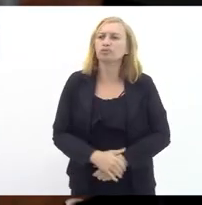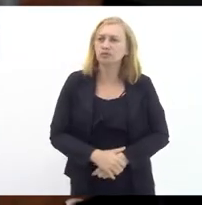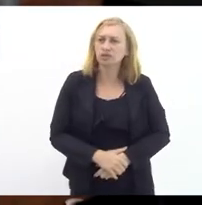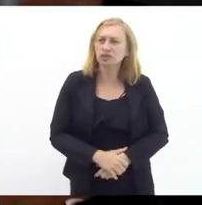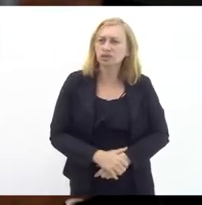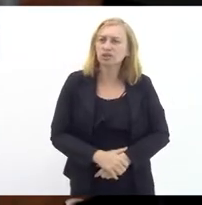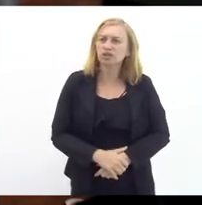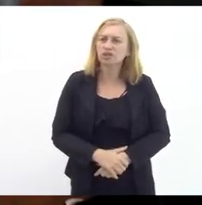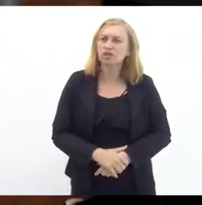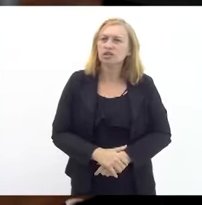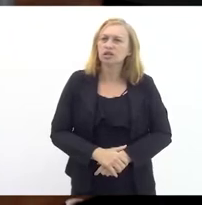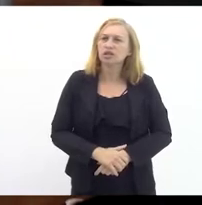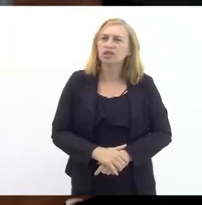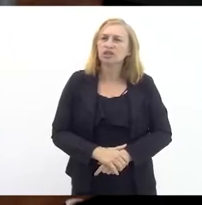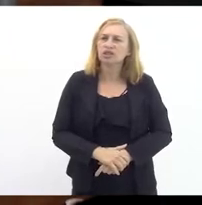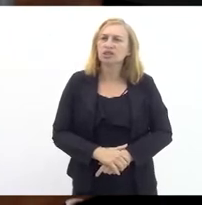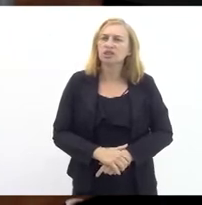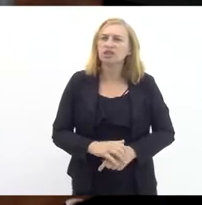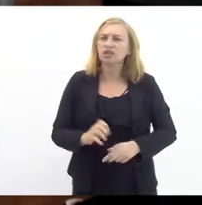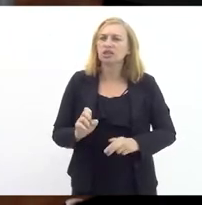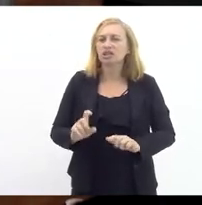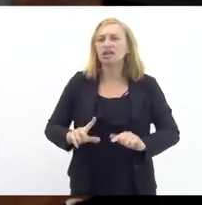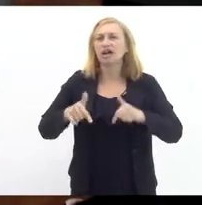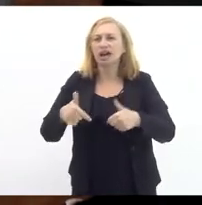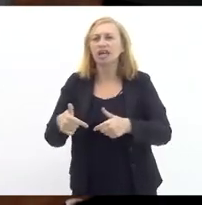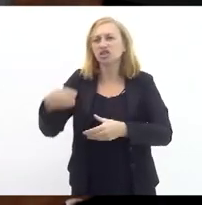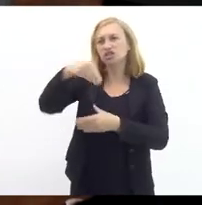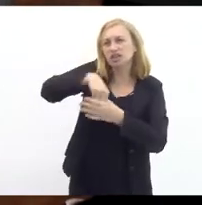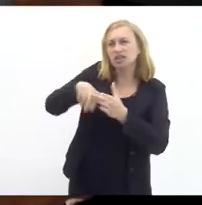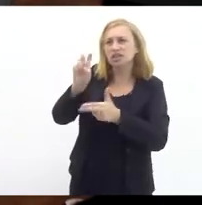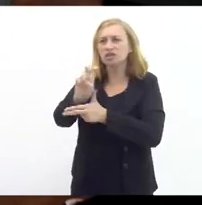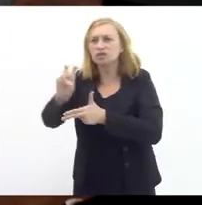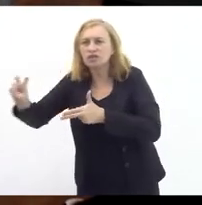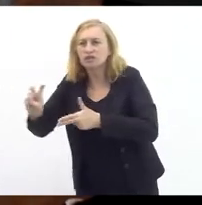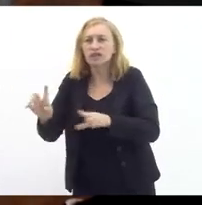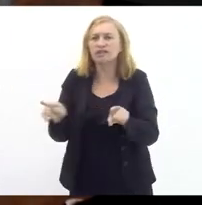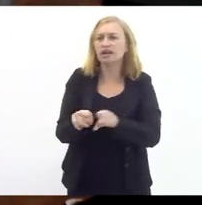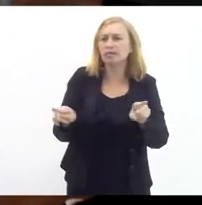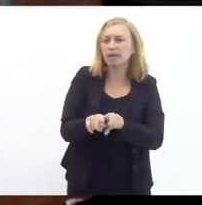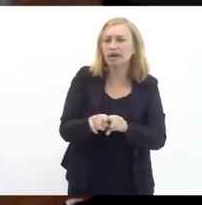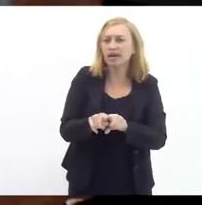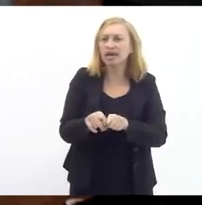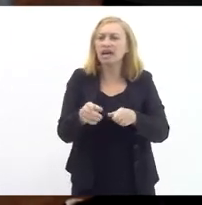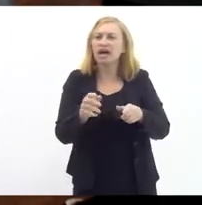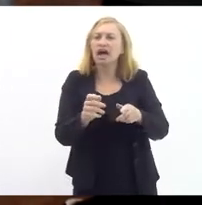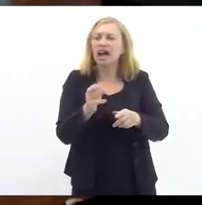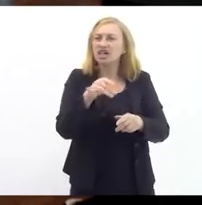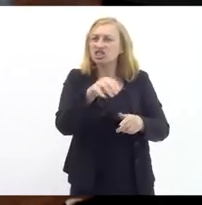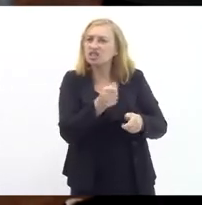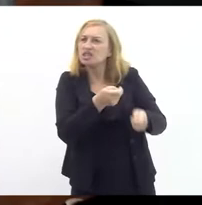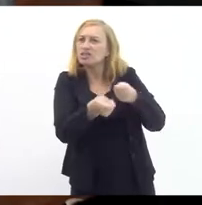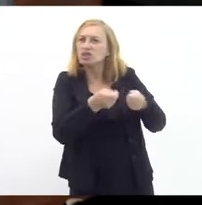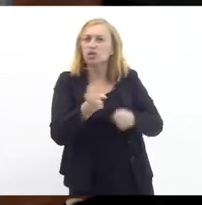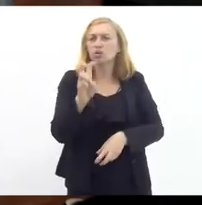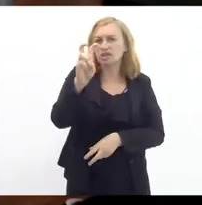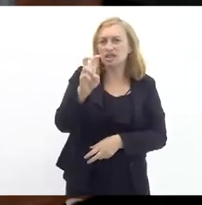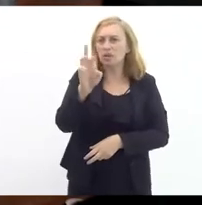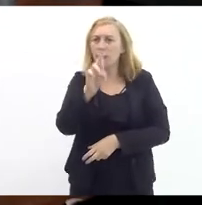dos ativos da Supervia, na companhia também da agência reguladora, os 5